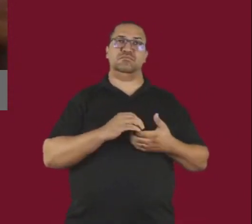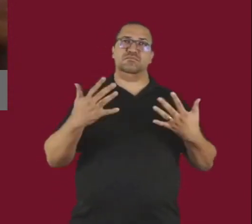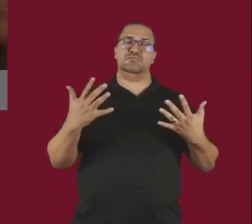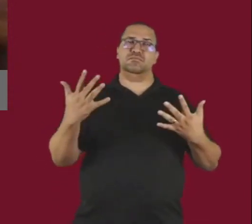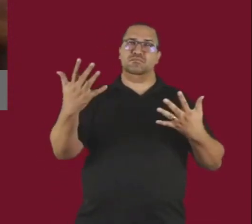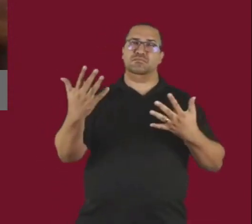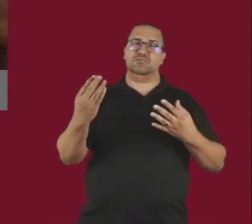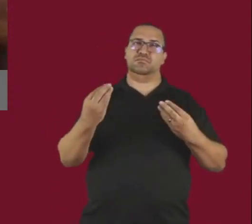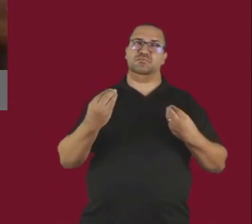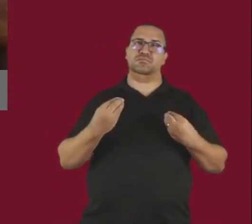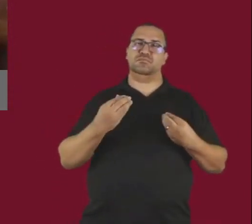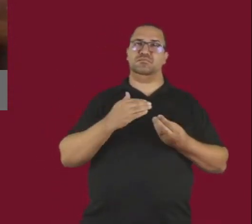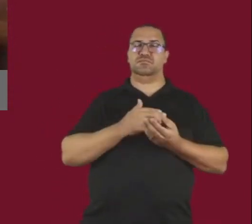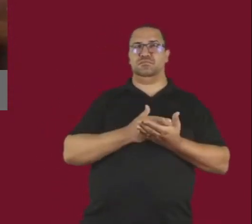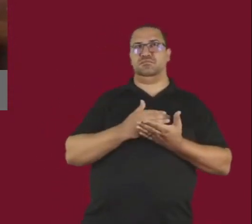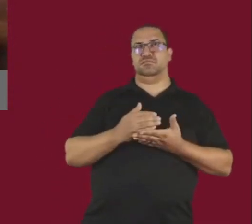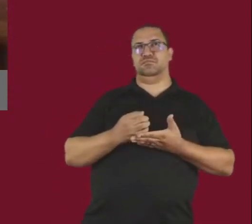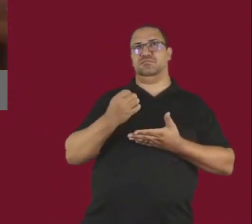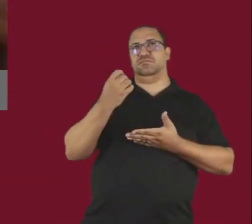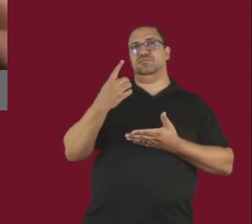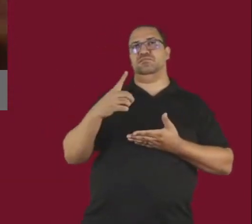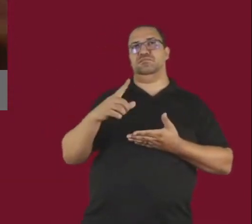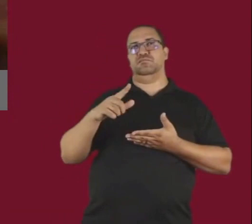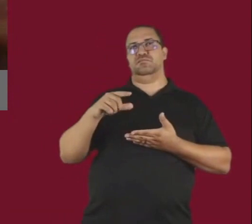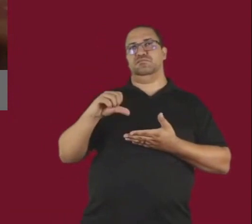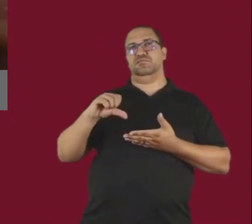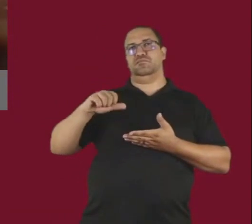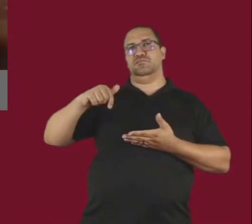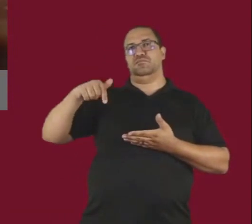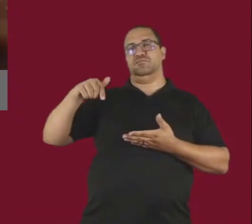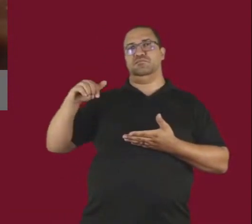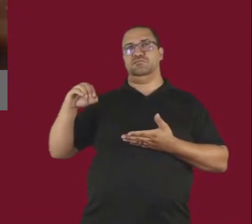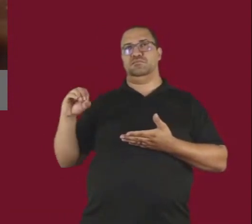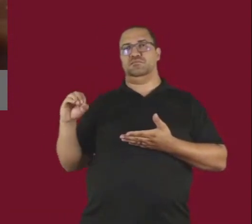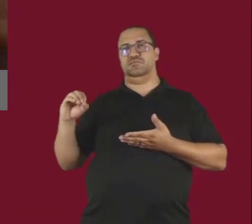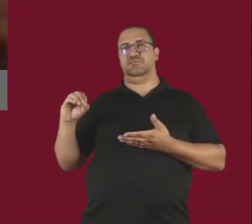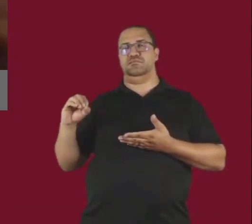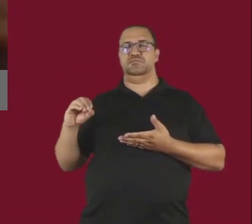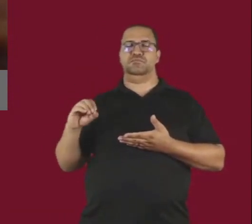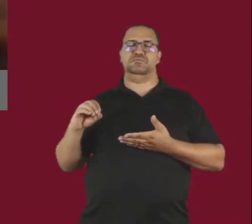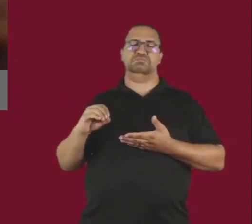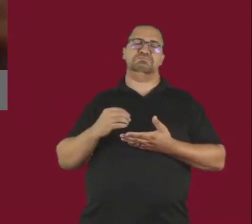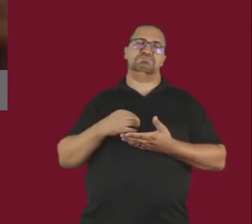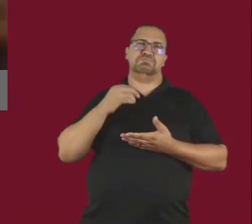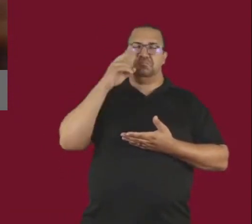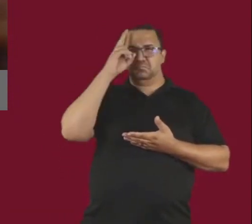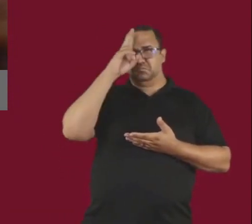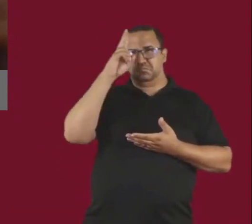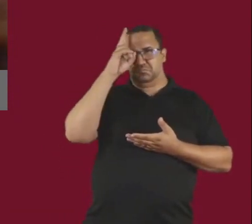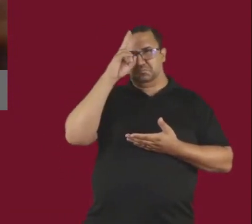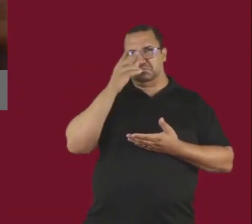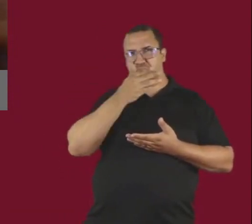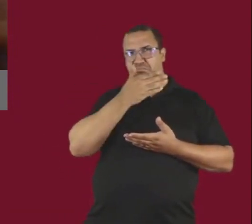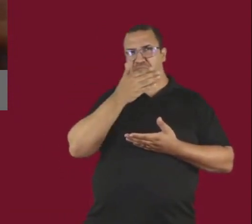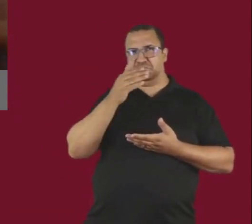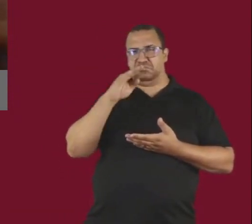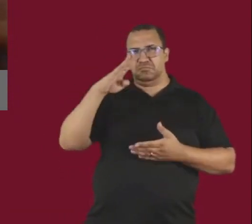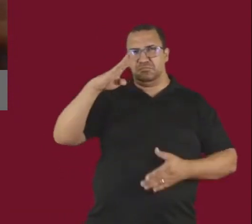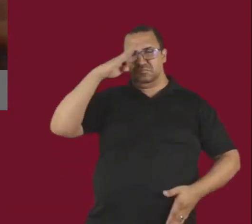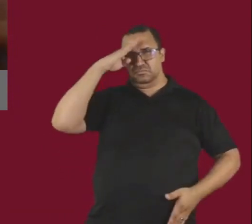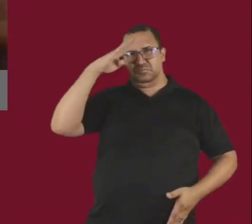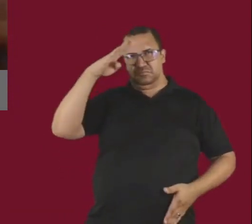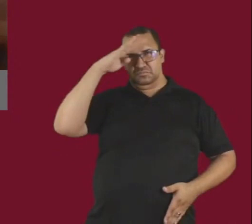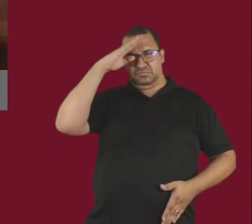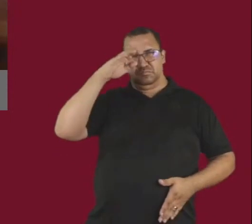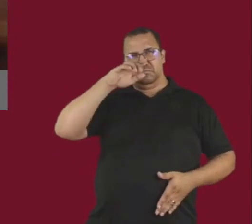No começo dos anos 1970, né, o general, para quem não lembra, né, O general